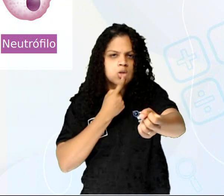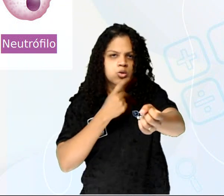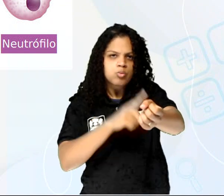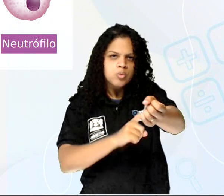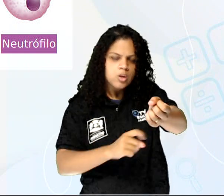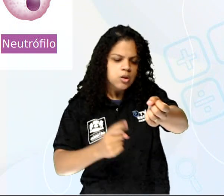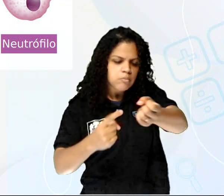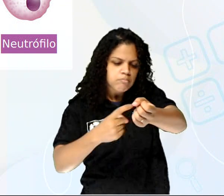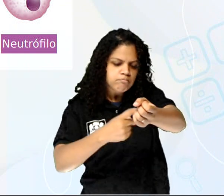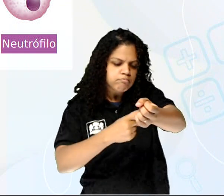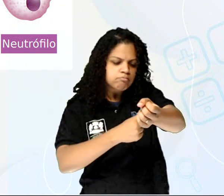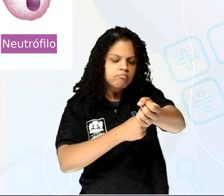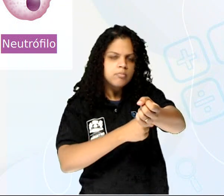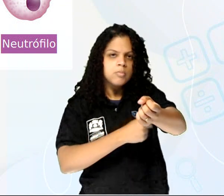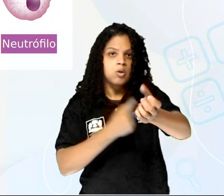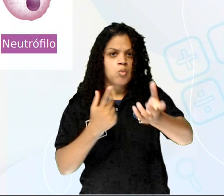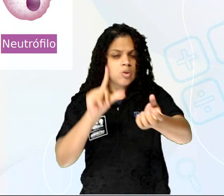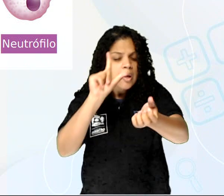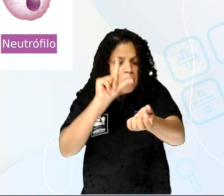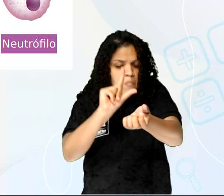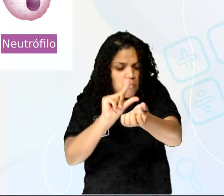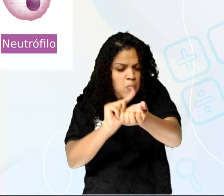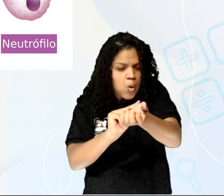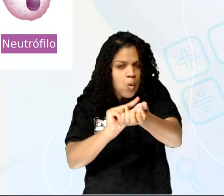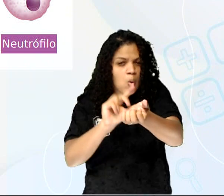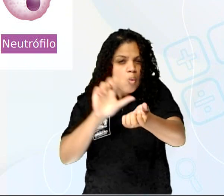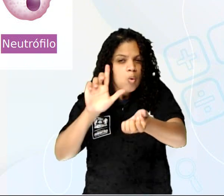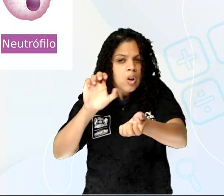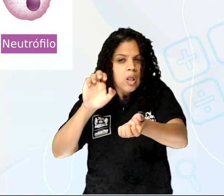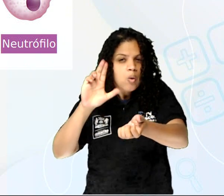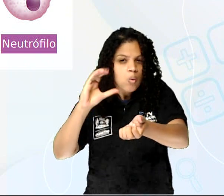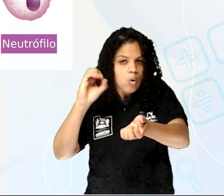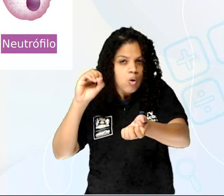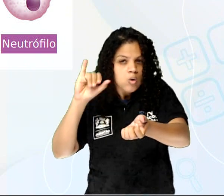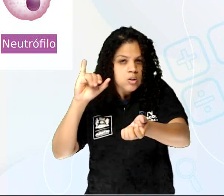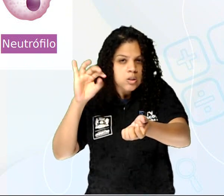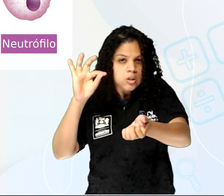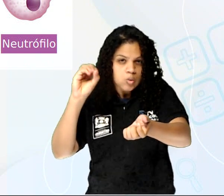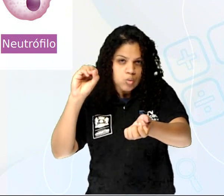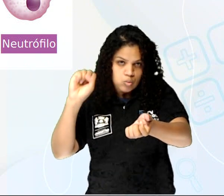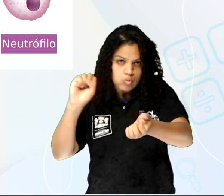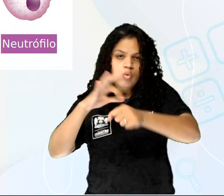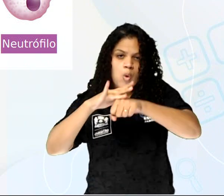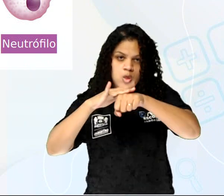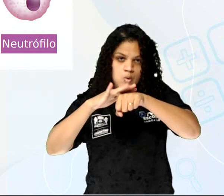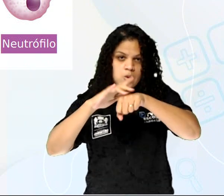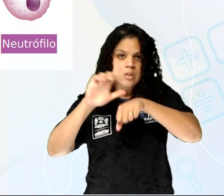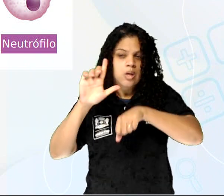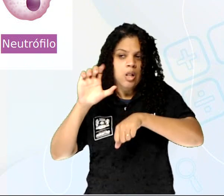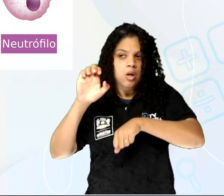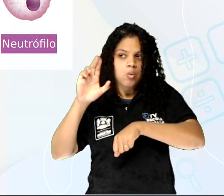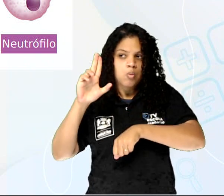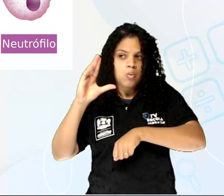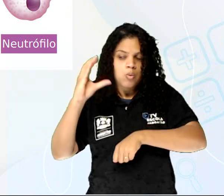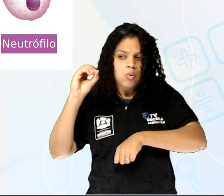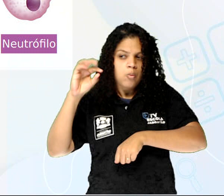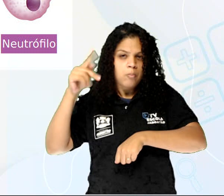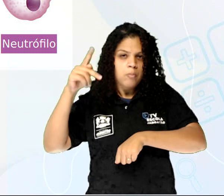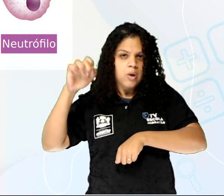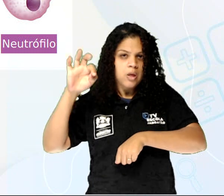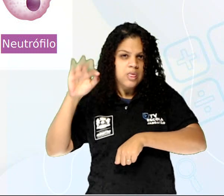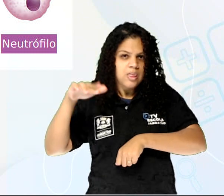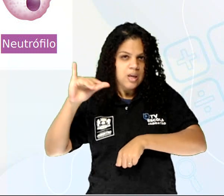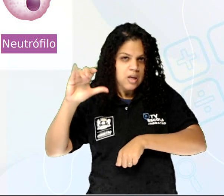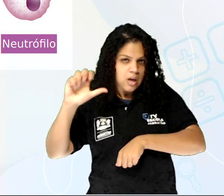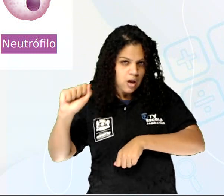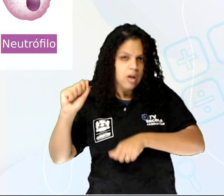poucos leucócitos, temos uma situação conhecida como leucopenia, que deixa o organismo mais suscetível a infecções.